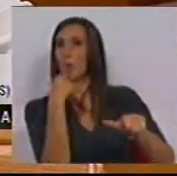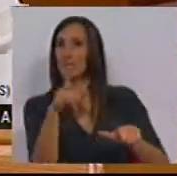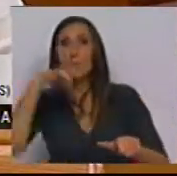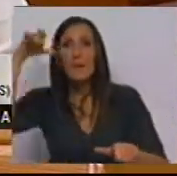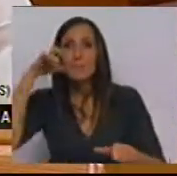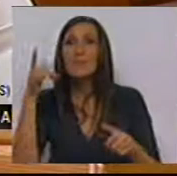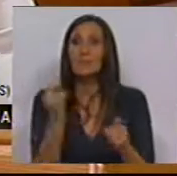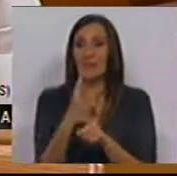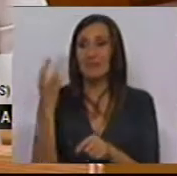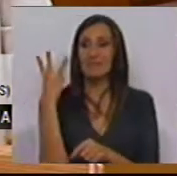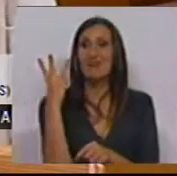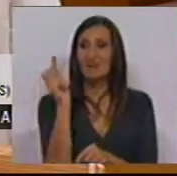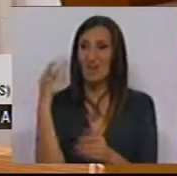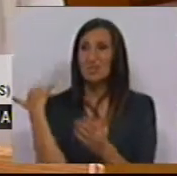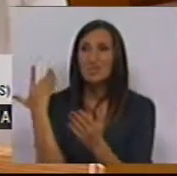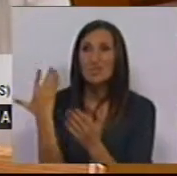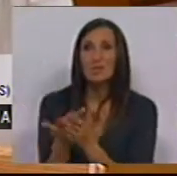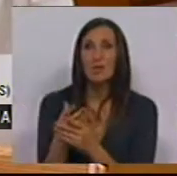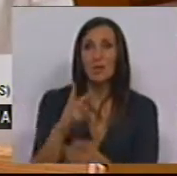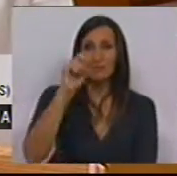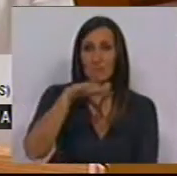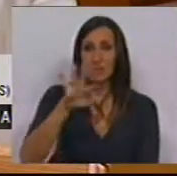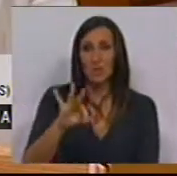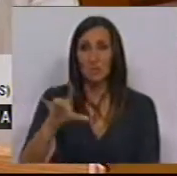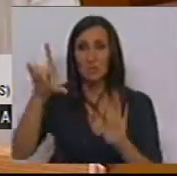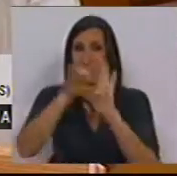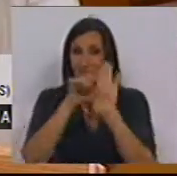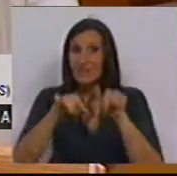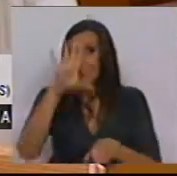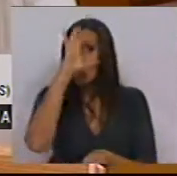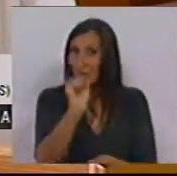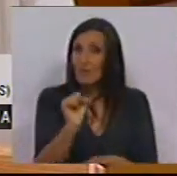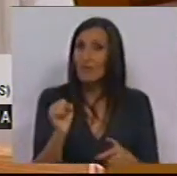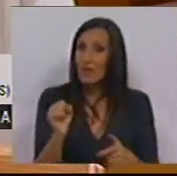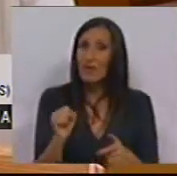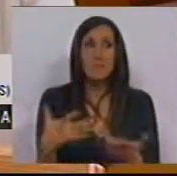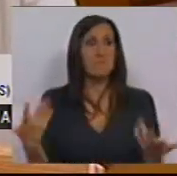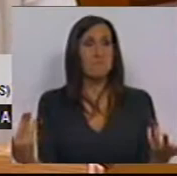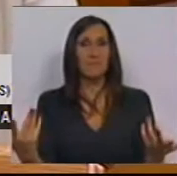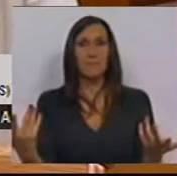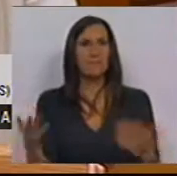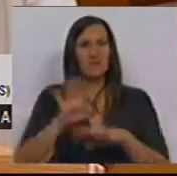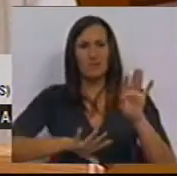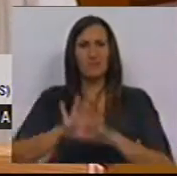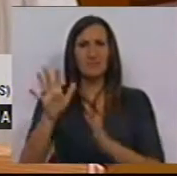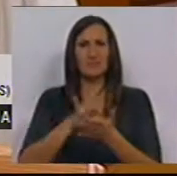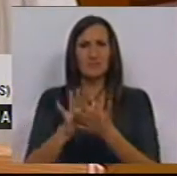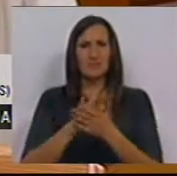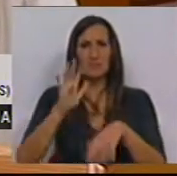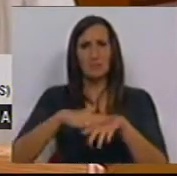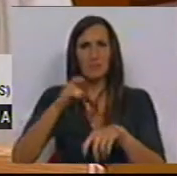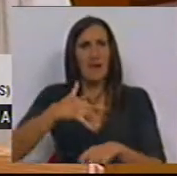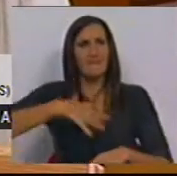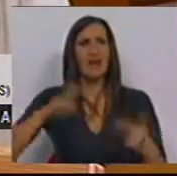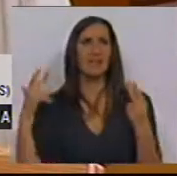Nos últimos 3 anos, 3/4 da legislatura deste Governo, sem que nada fosse feito por quem